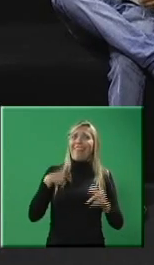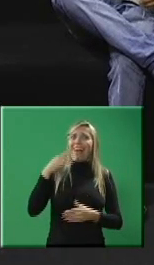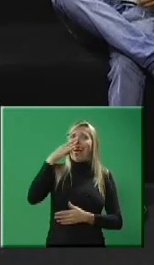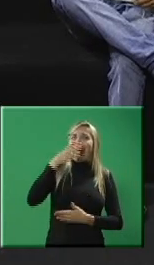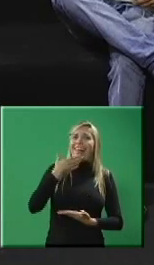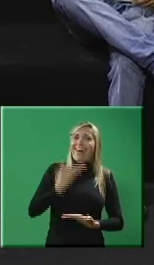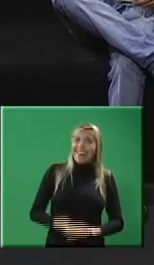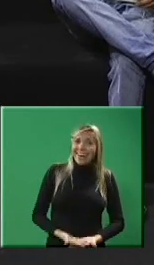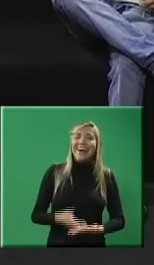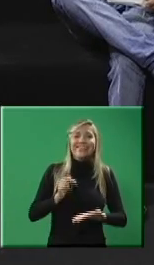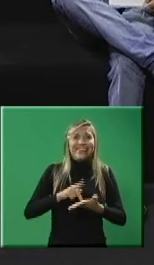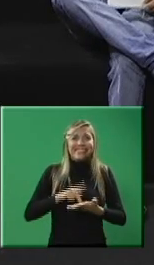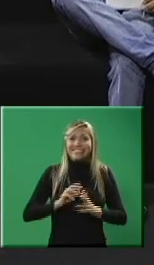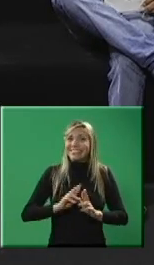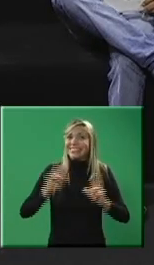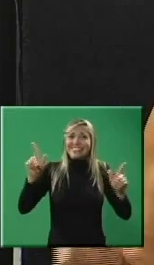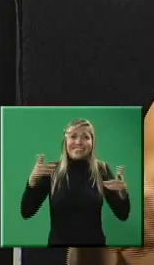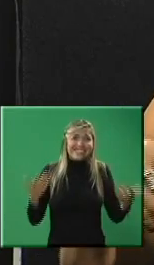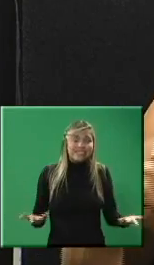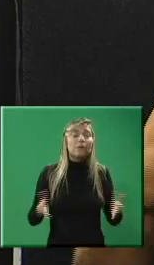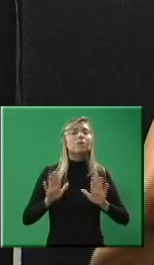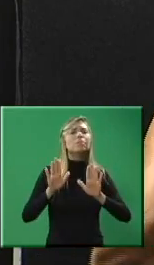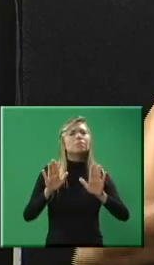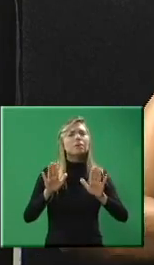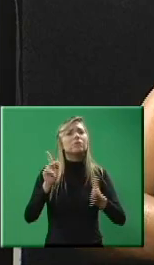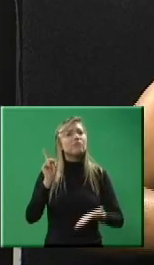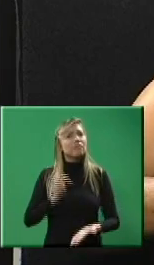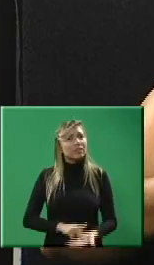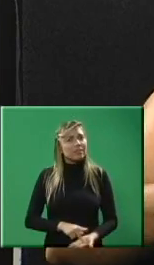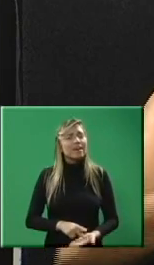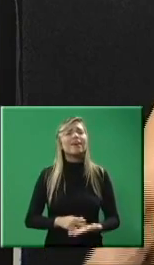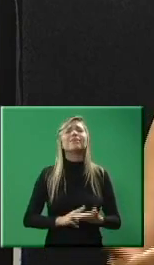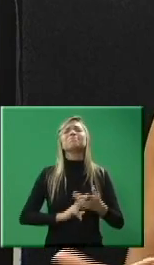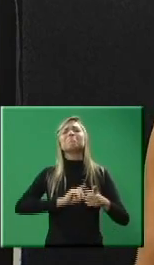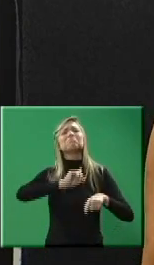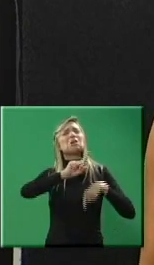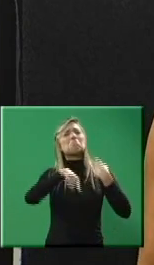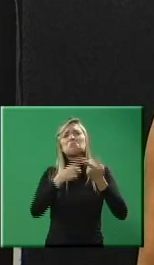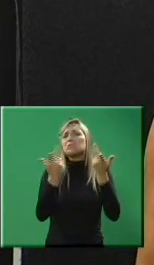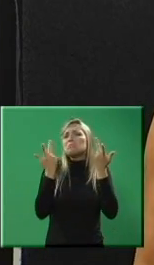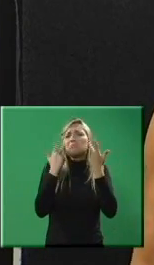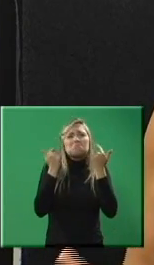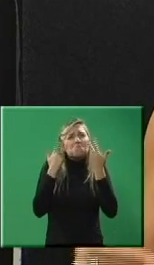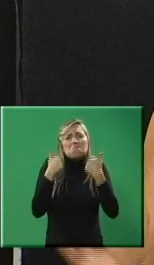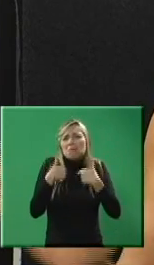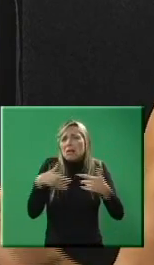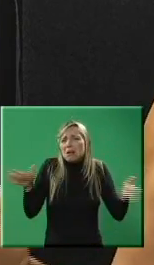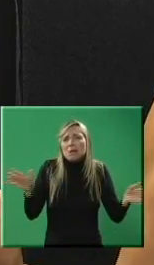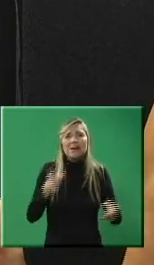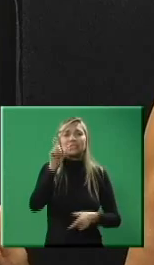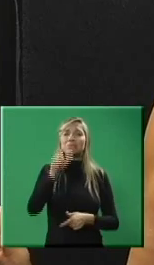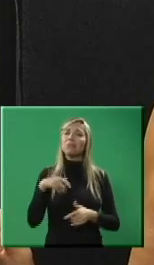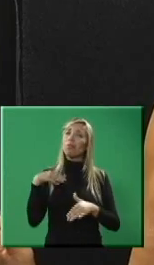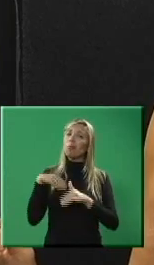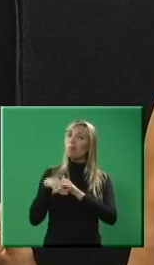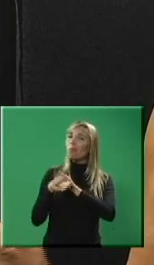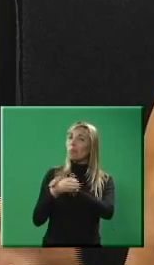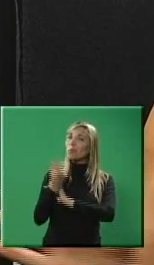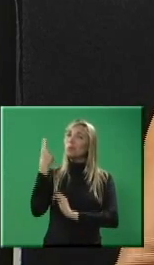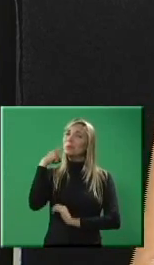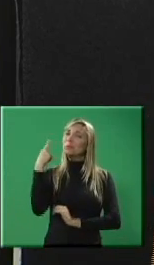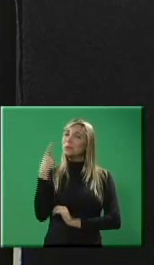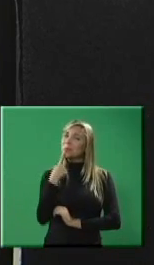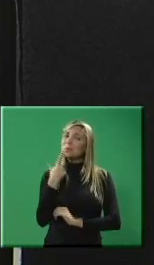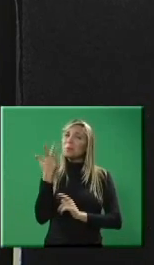de estranhamento, inicialmente, mas que passa a ser tão normal que as pessoas já não percebem mais